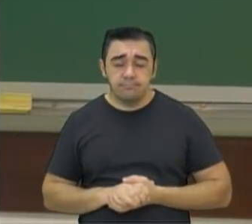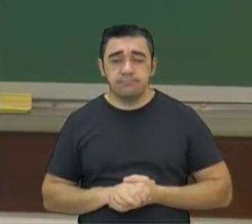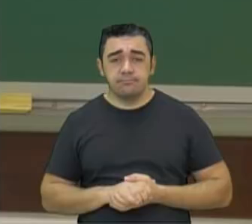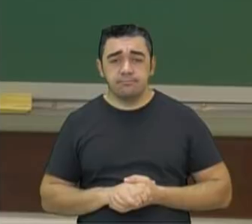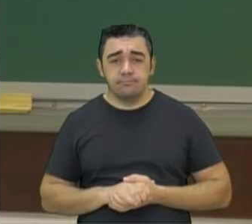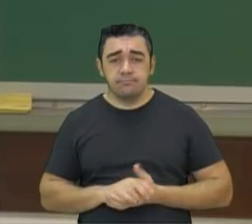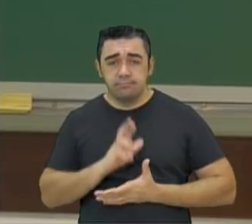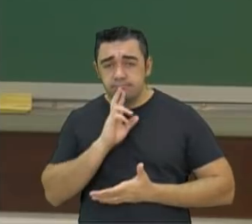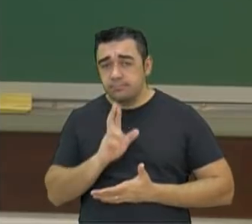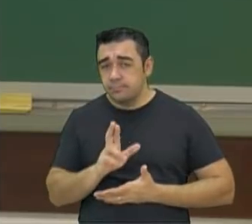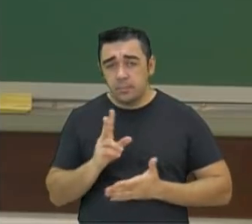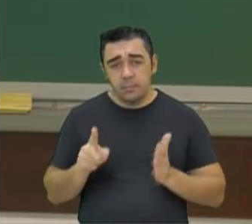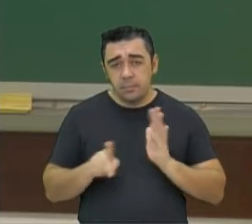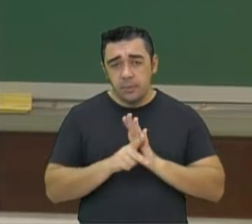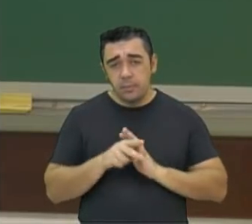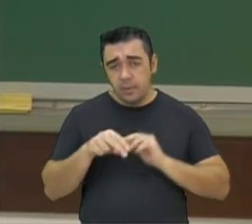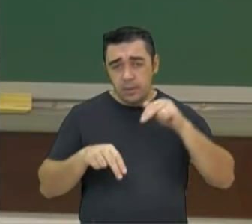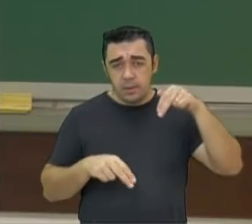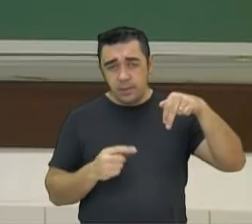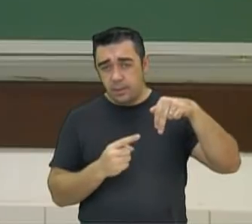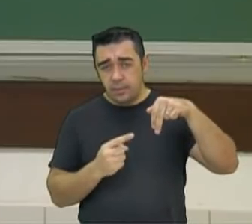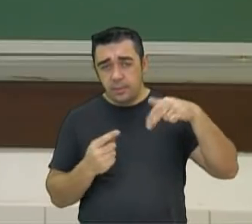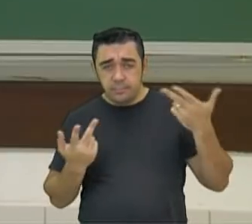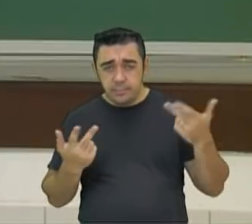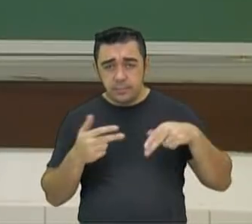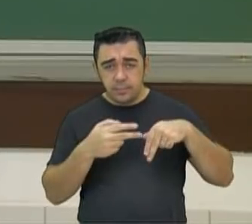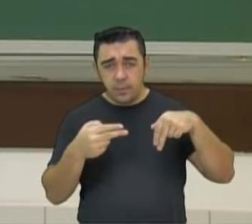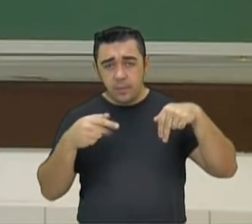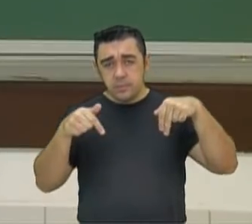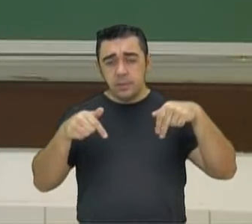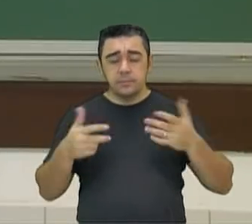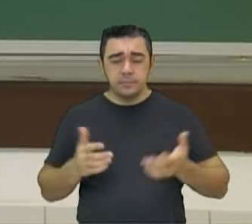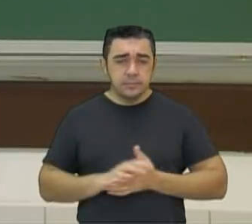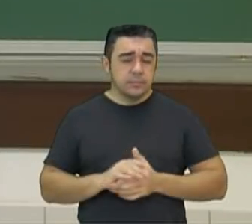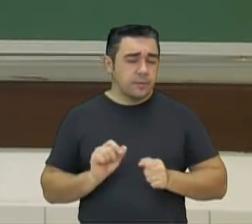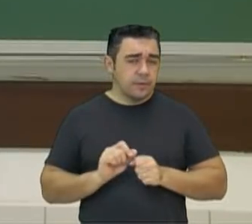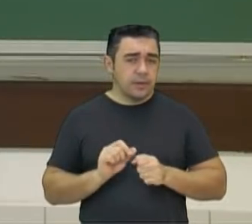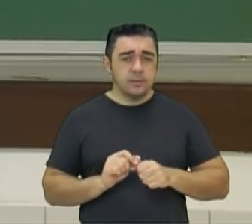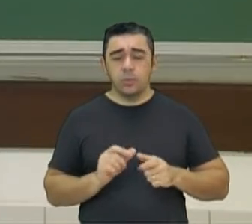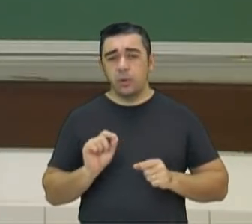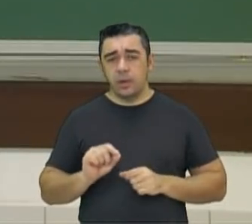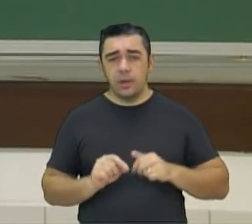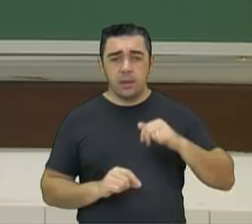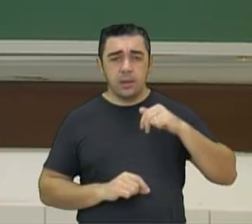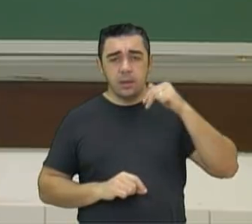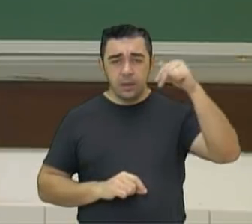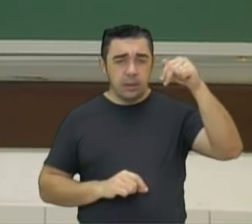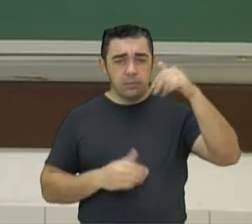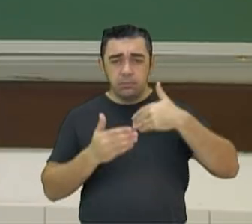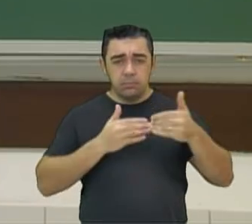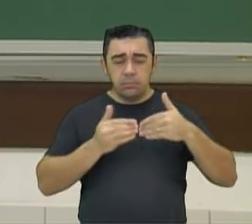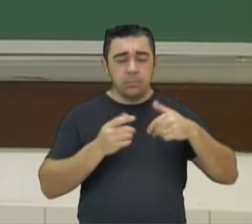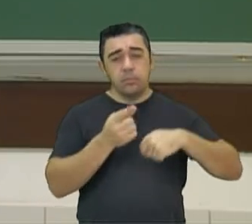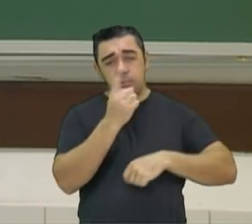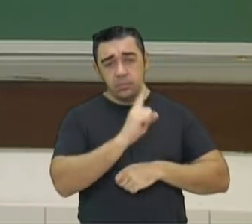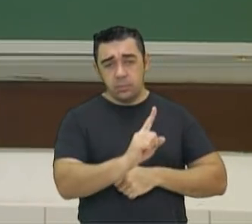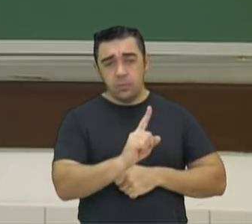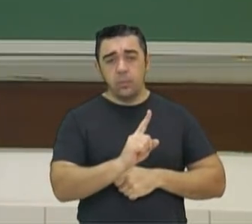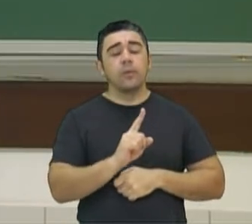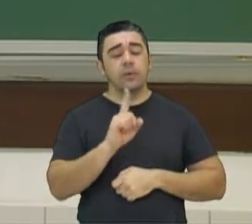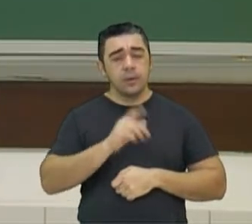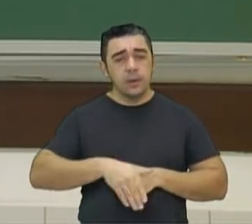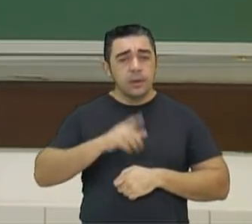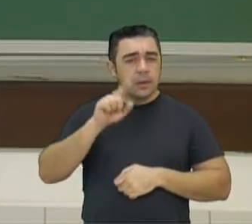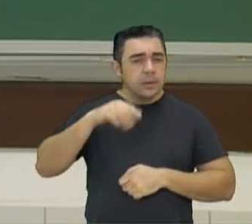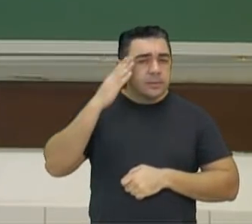por 1 resultou no próprio 7. Então, quando tivermos esta relação, um exercício como esse, sabemos que o resultado